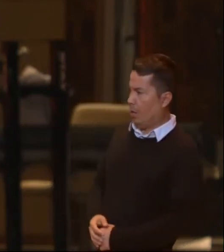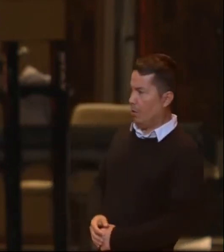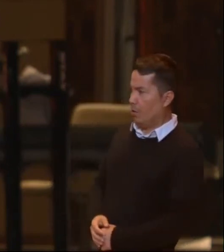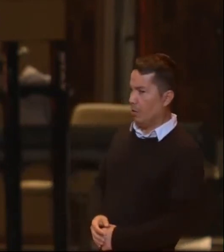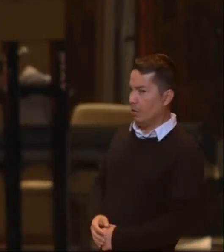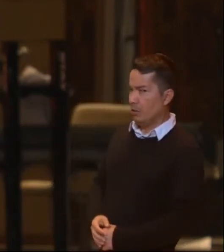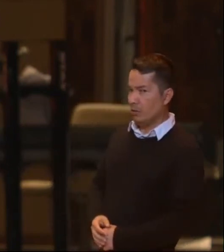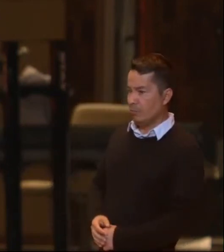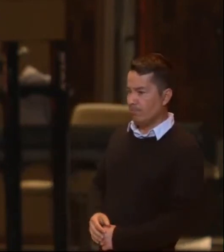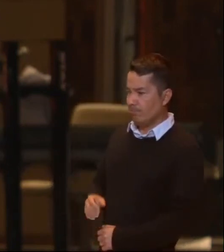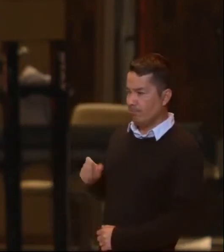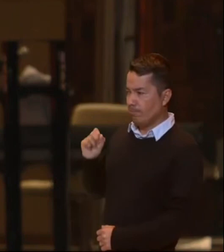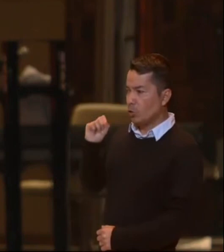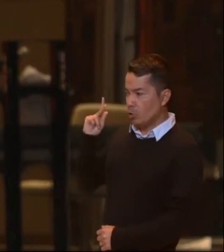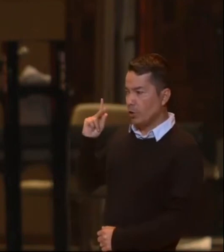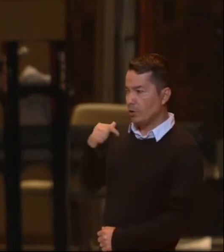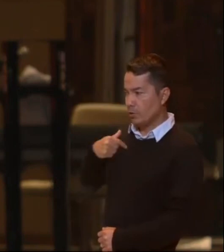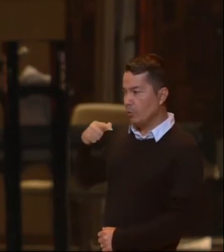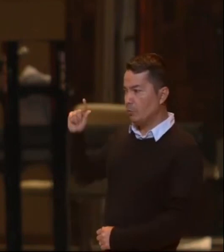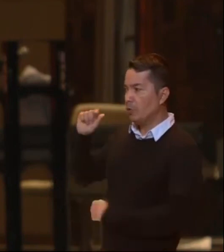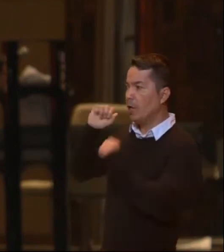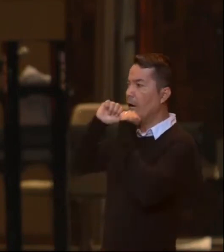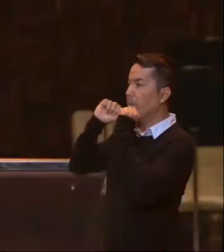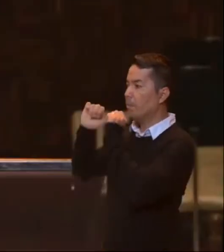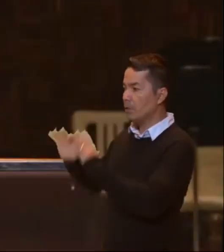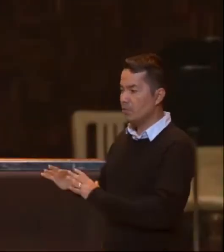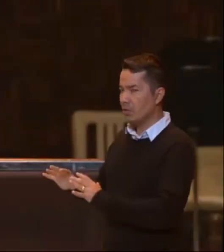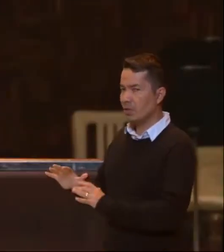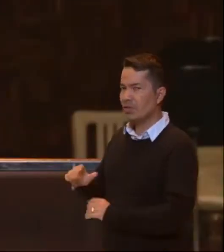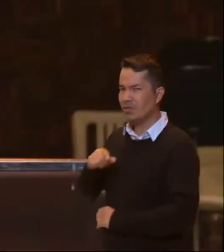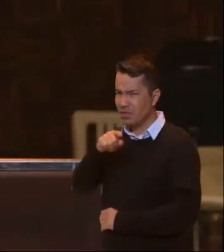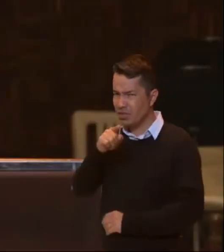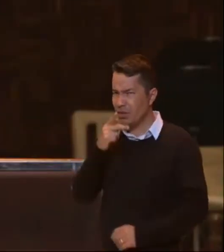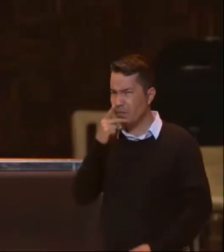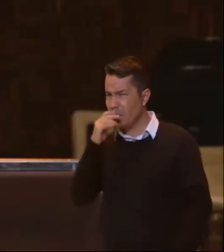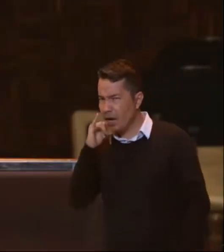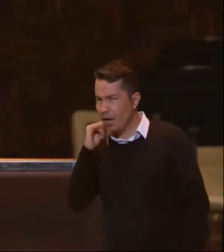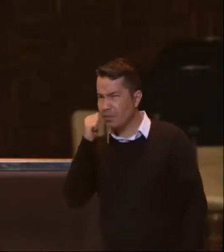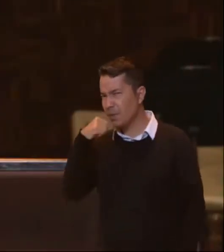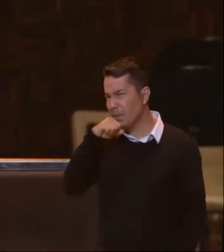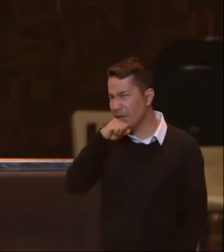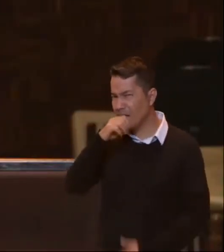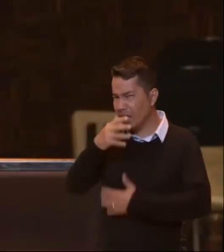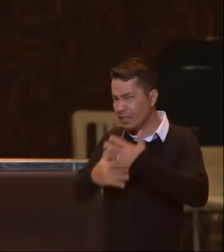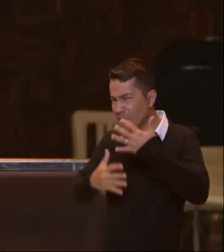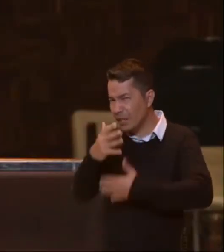porque se ele ouviu a voz de Deus, não impeça.